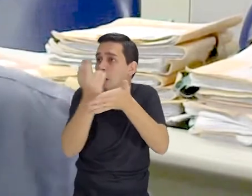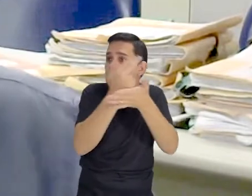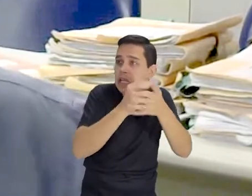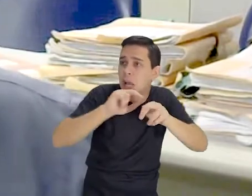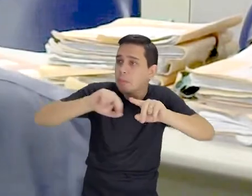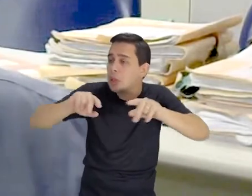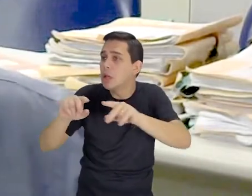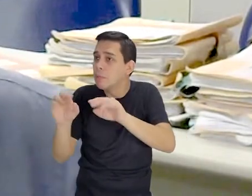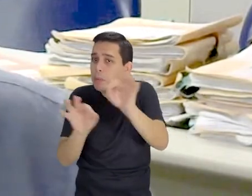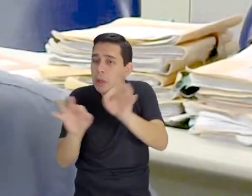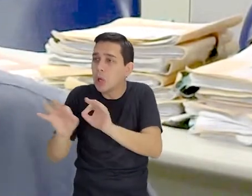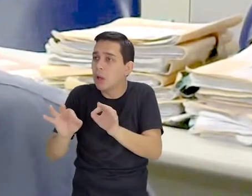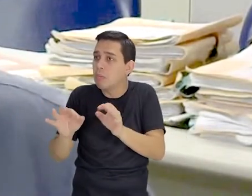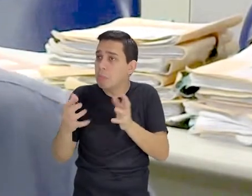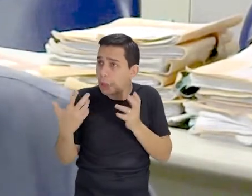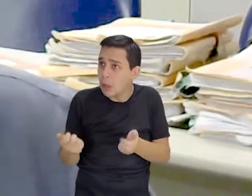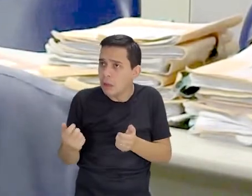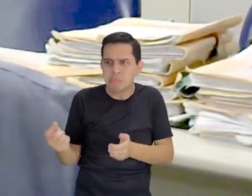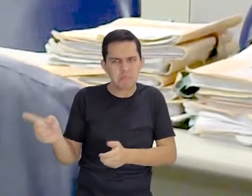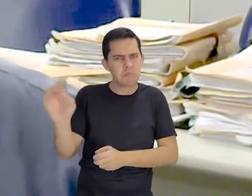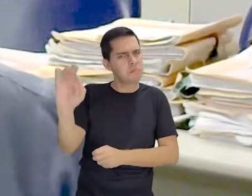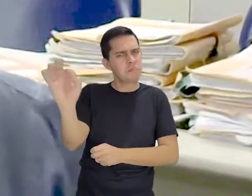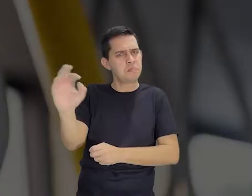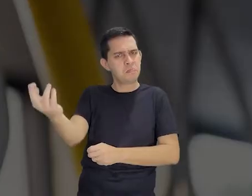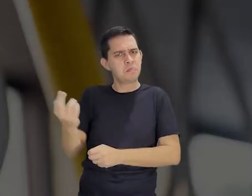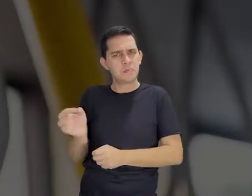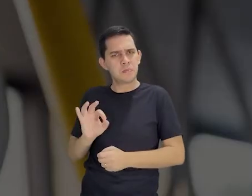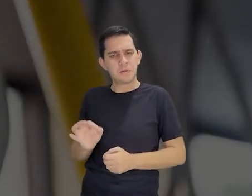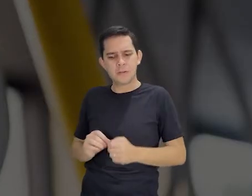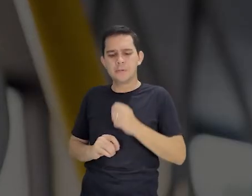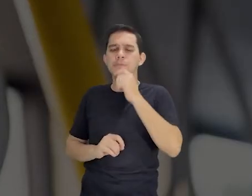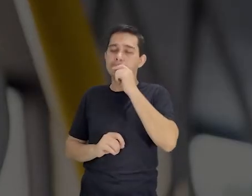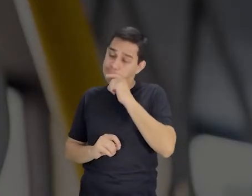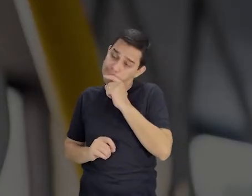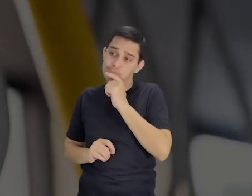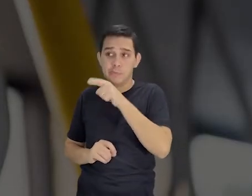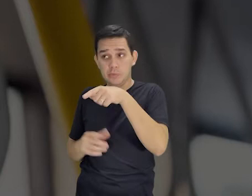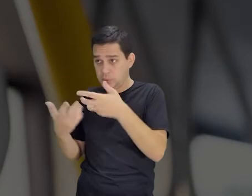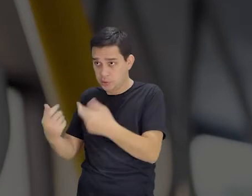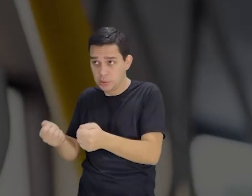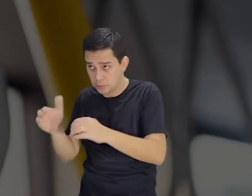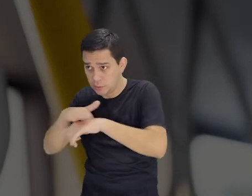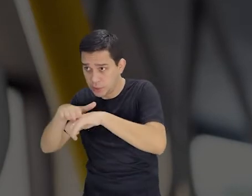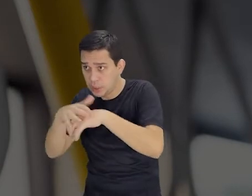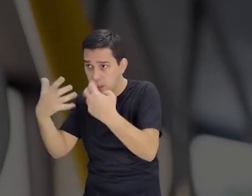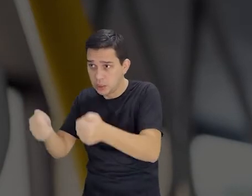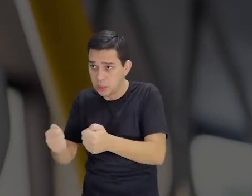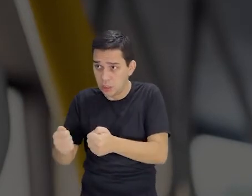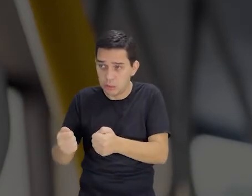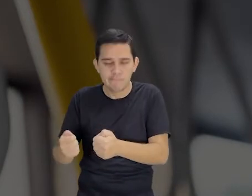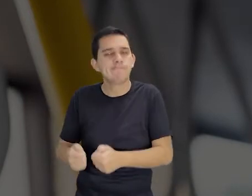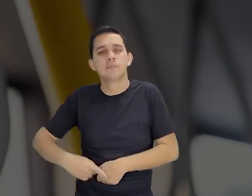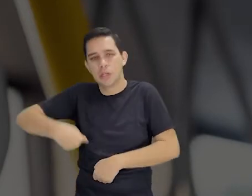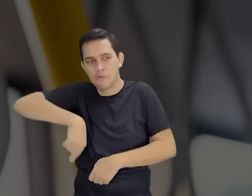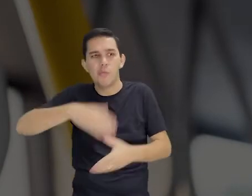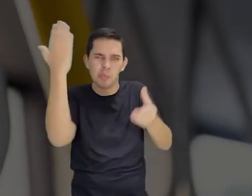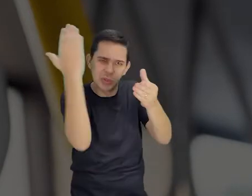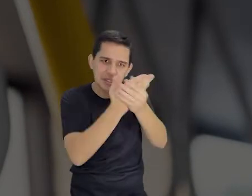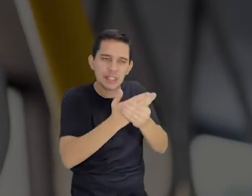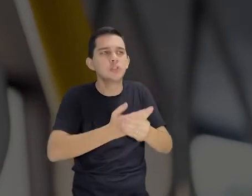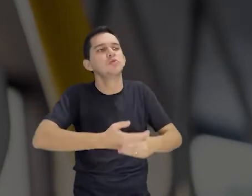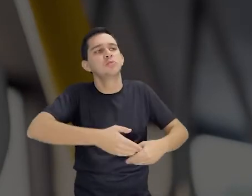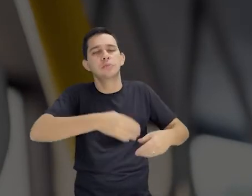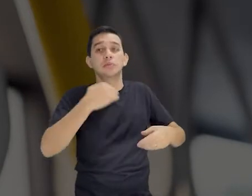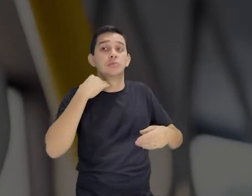reparar essas deficiências nesse serviço. Então, por isso que foi ajuizada a ação civil pública. O pedido de urgência que